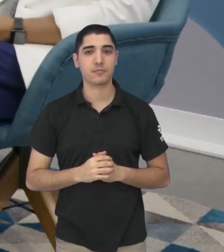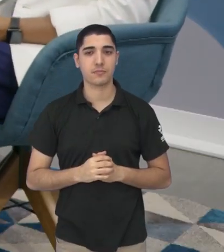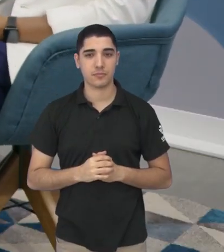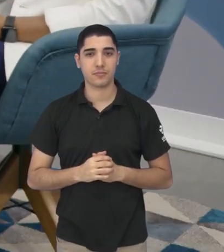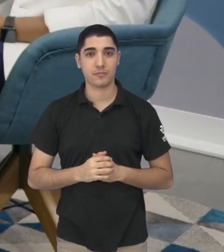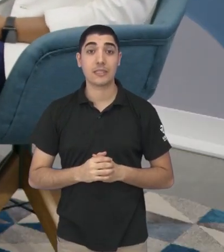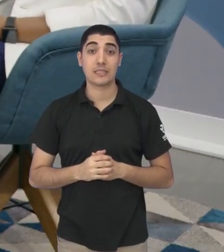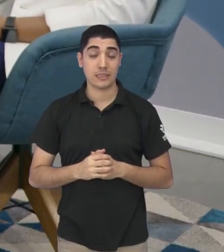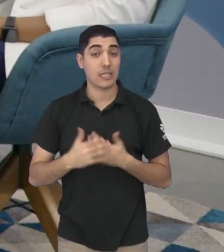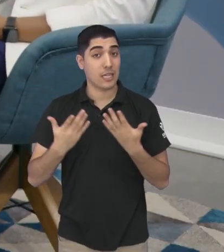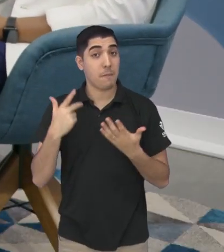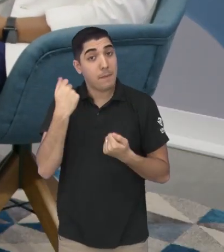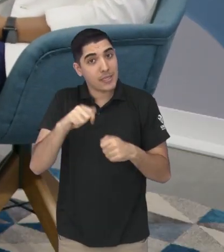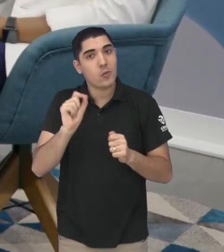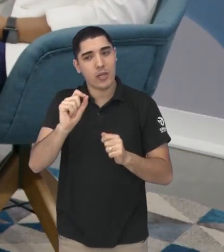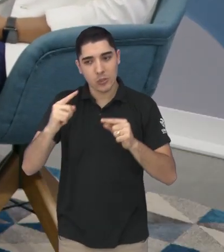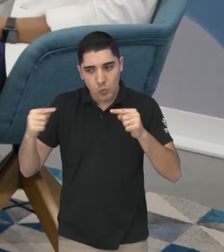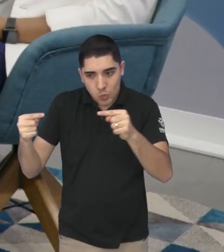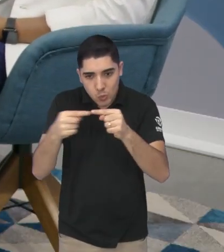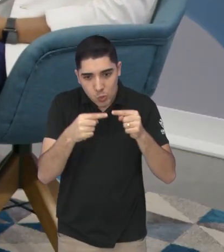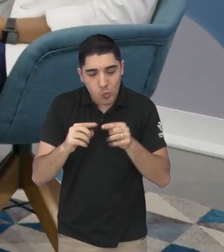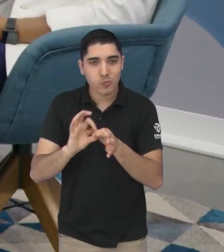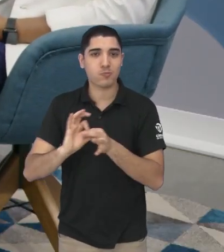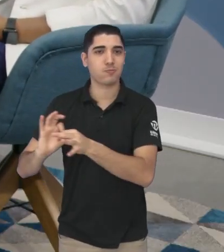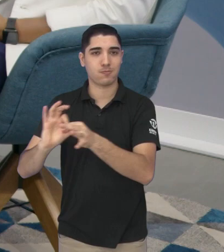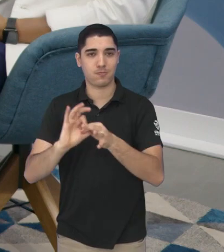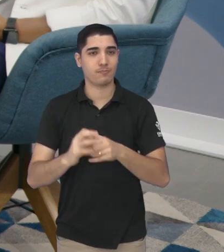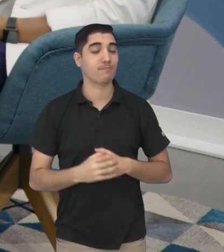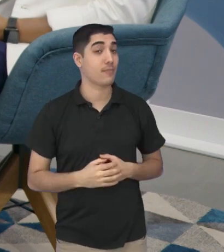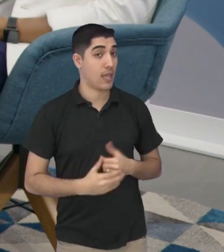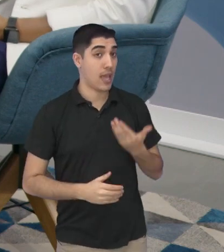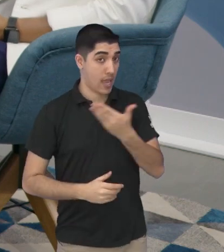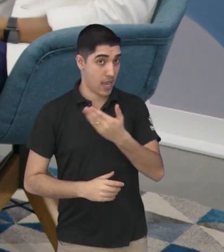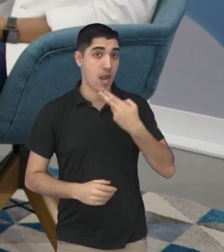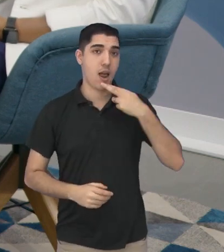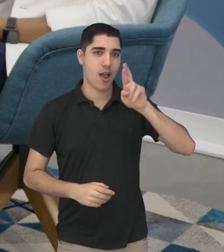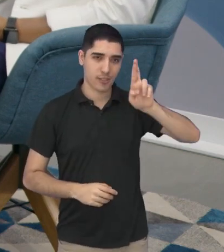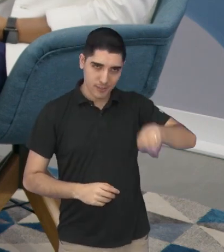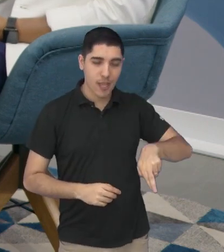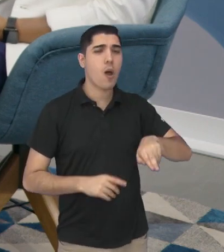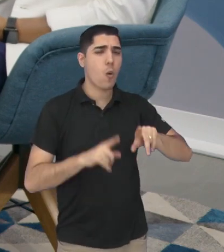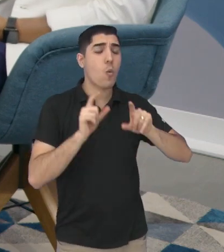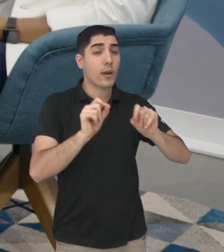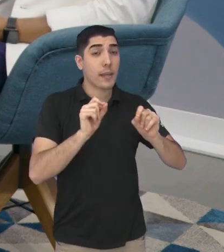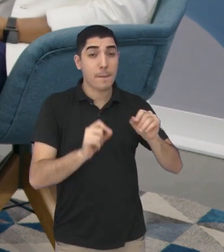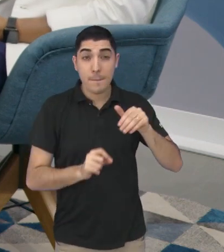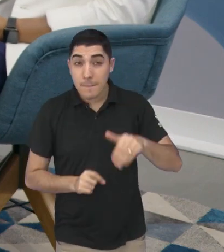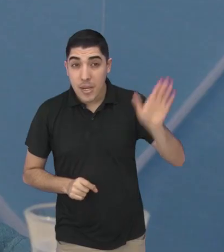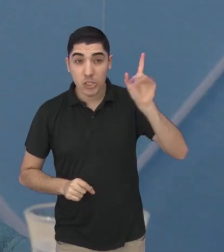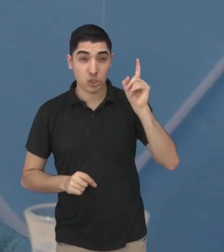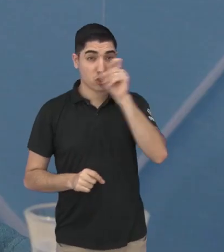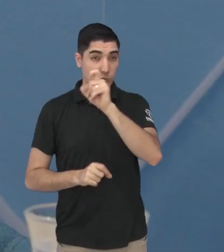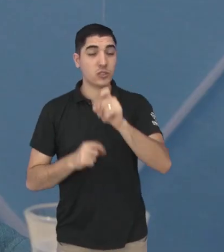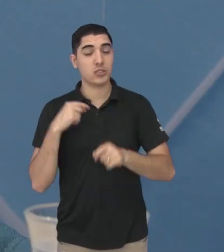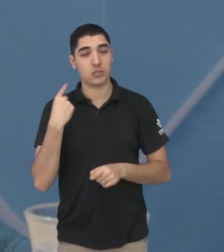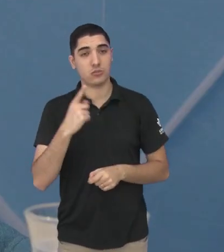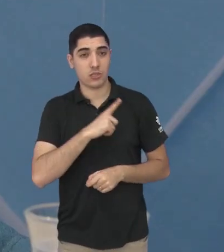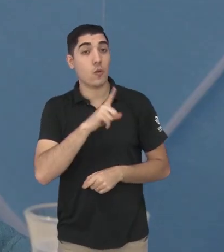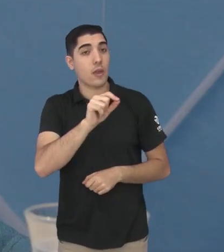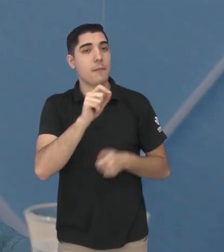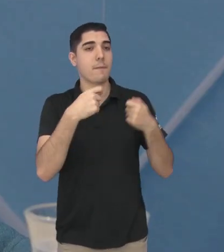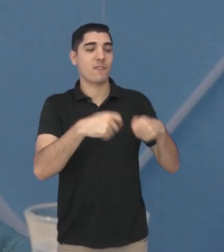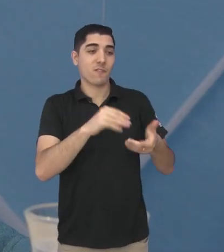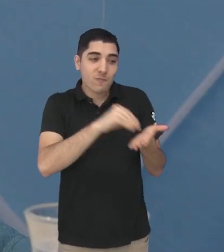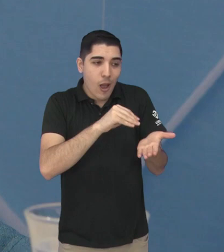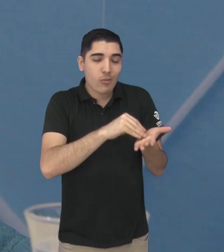Andar de mãos dadas, né, Patrícia? Eu acho que a Selma tem razão, assim, é uma questão, e uma das questões mais difíceis que nós temos é a